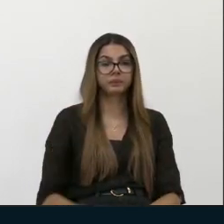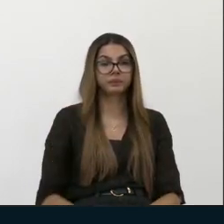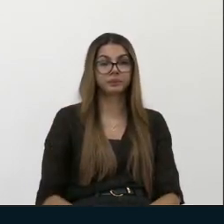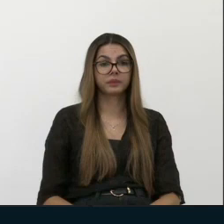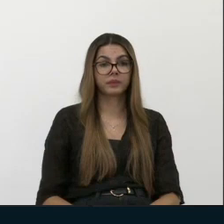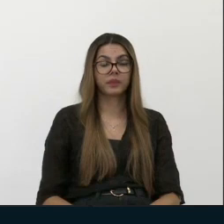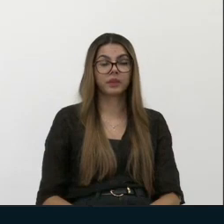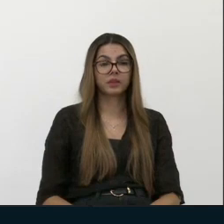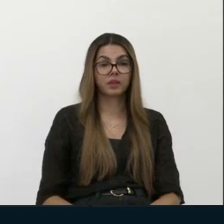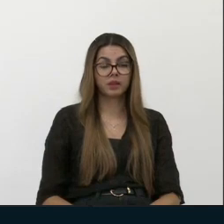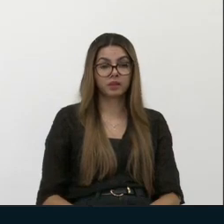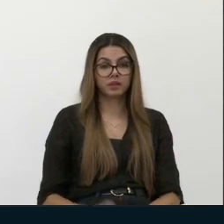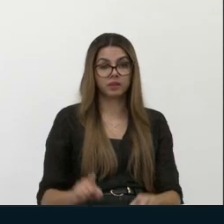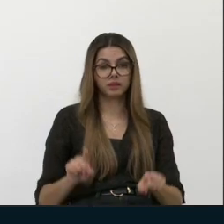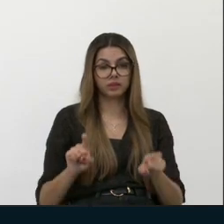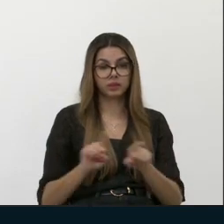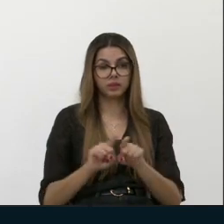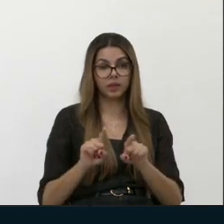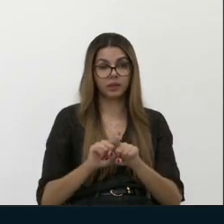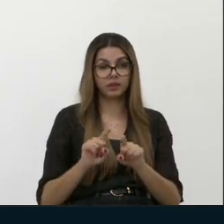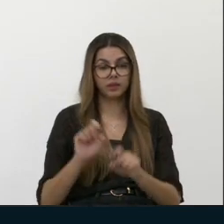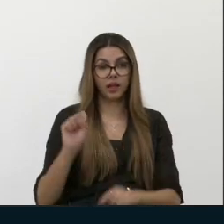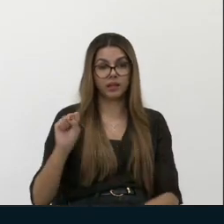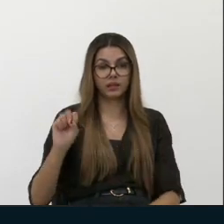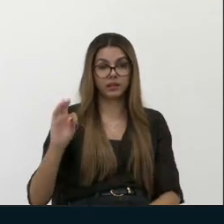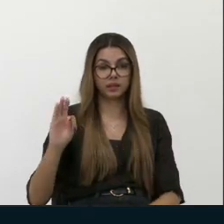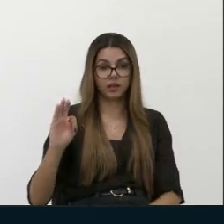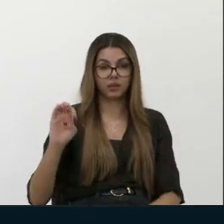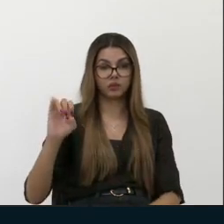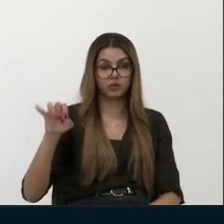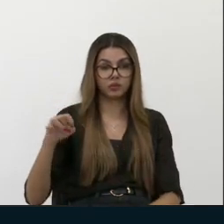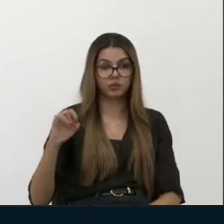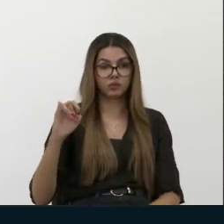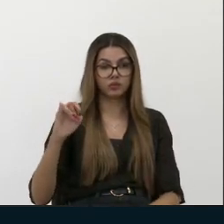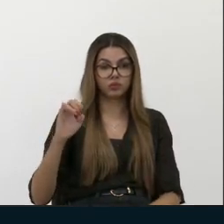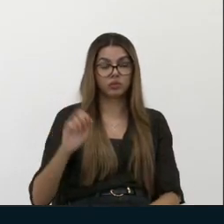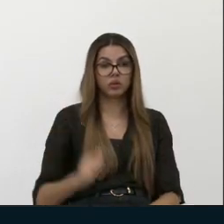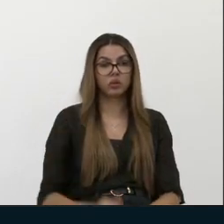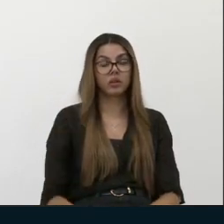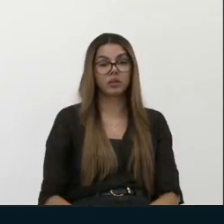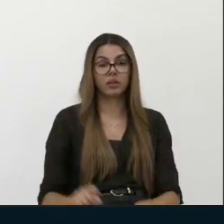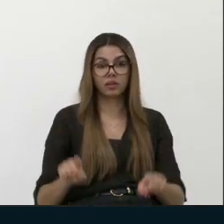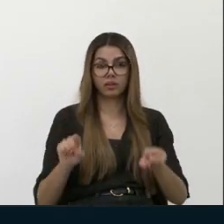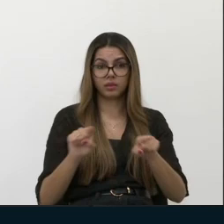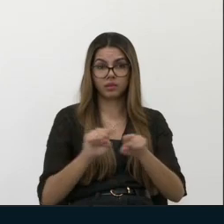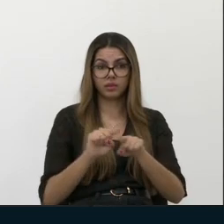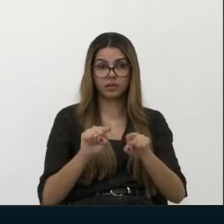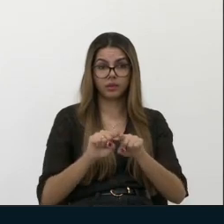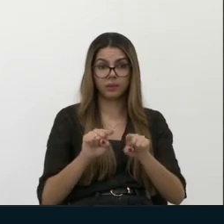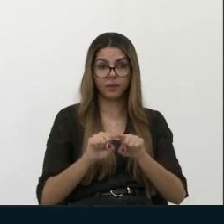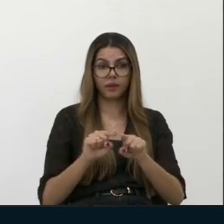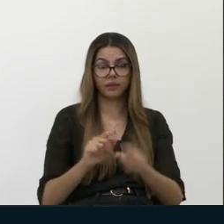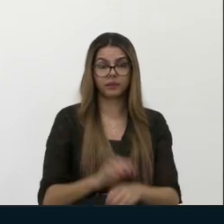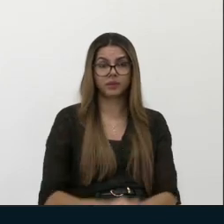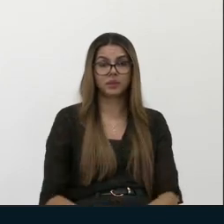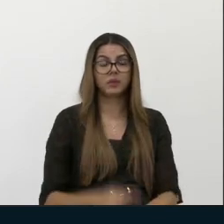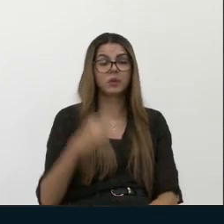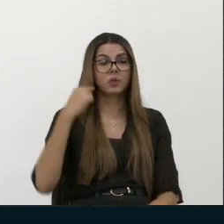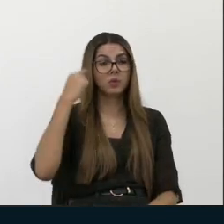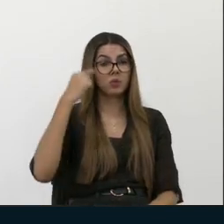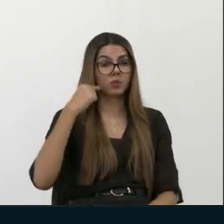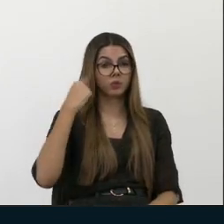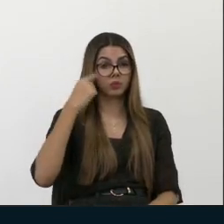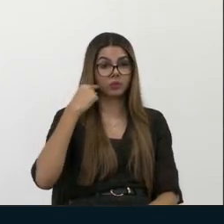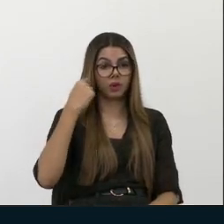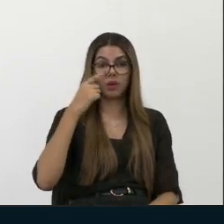postura, também o STJ tem feito e seguido da mesma forma, o que faz com que a advocacia